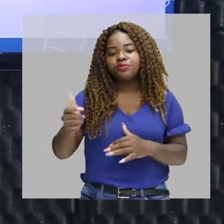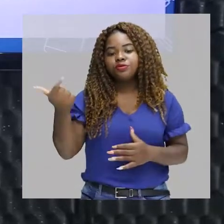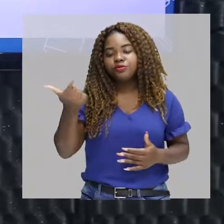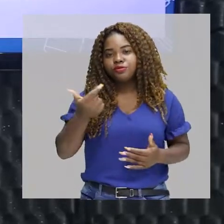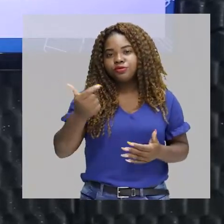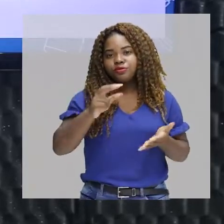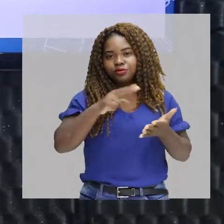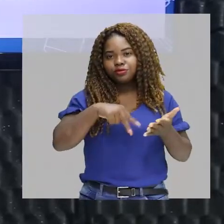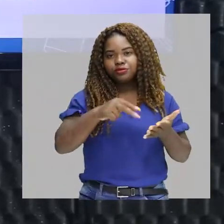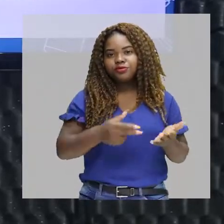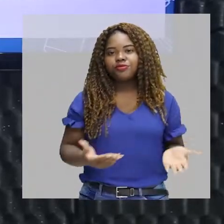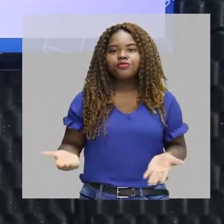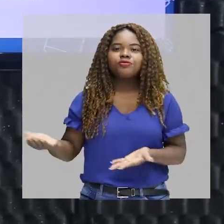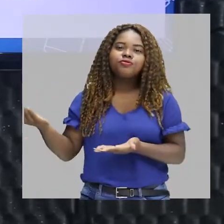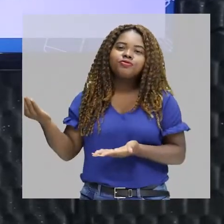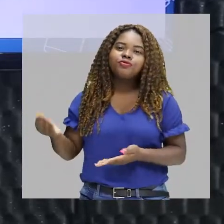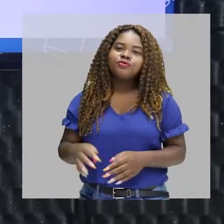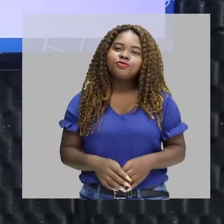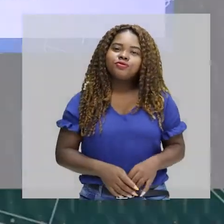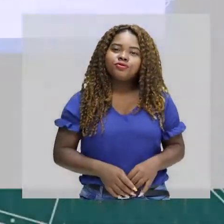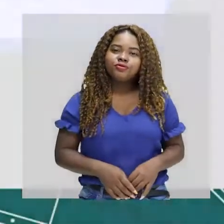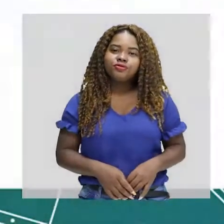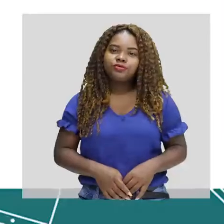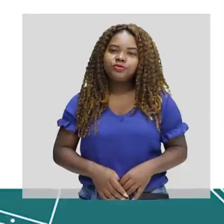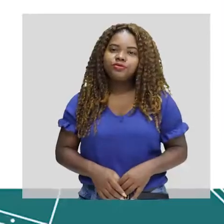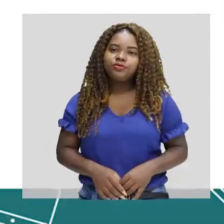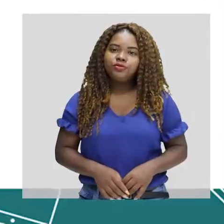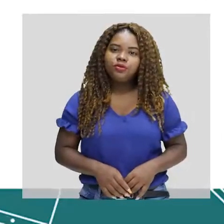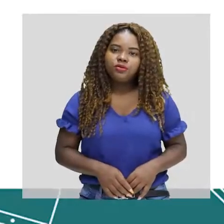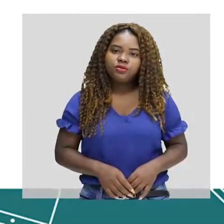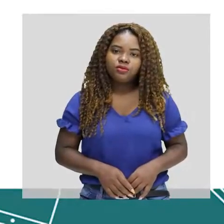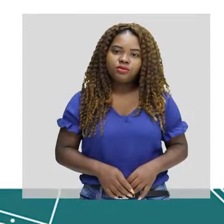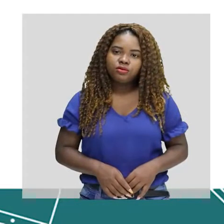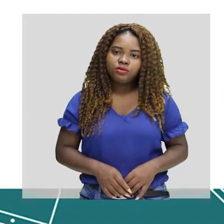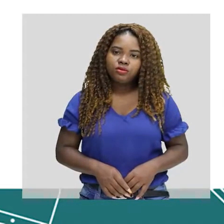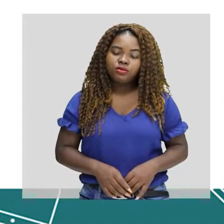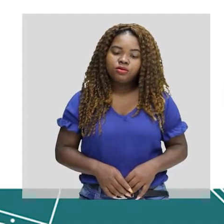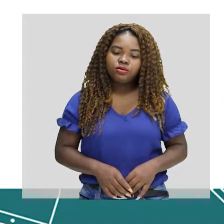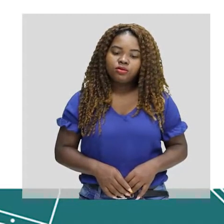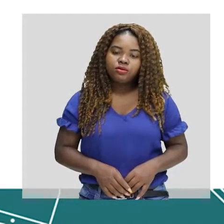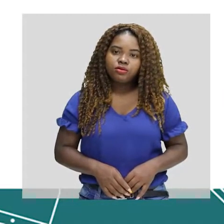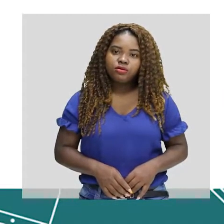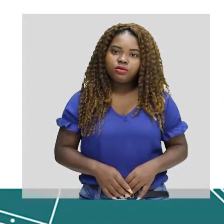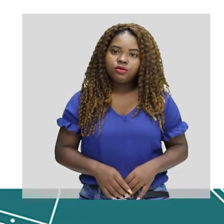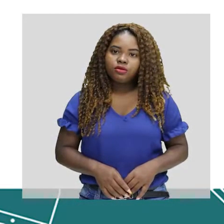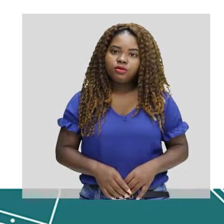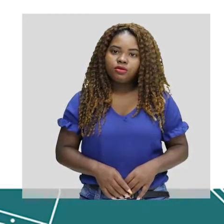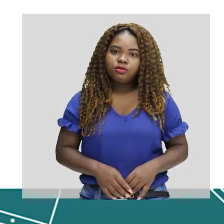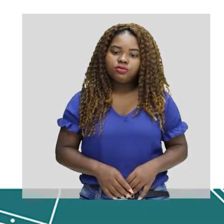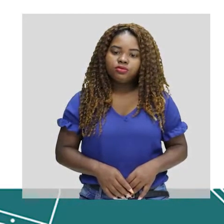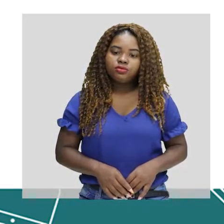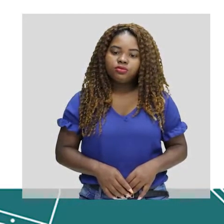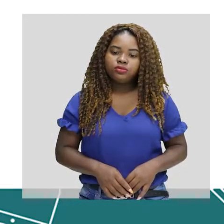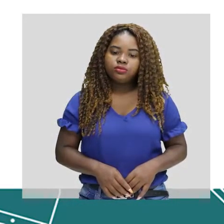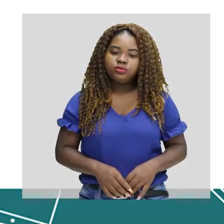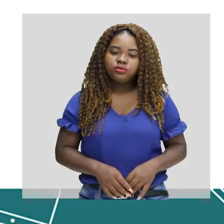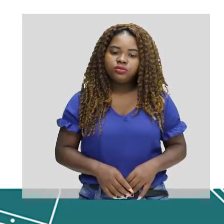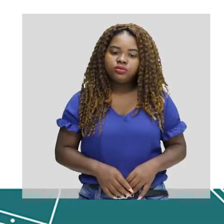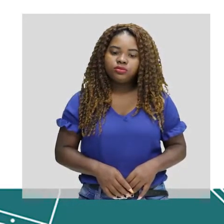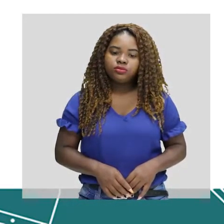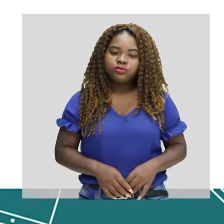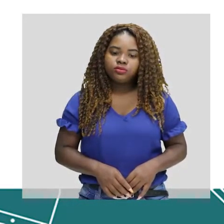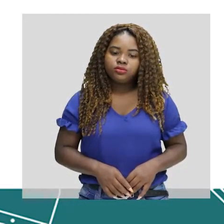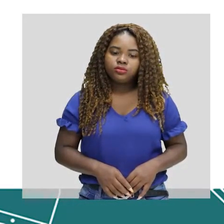vamos continuar. Na fabricação de chapas para circuitos eletrônicos, uma superfície foi